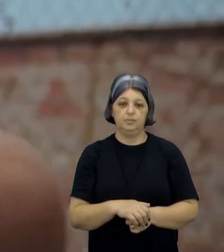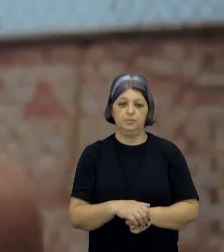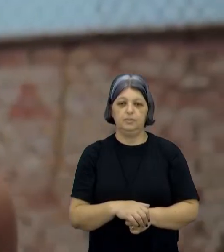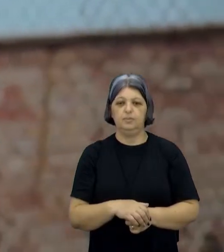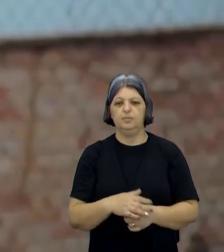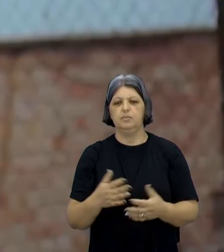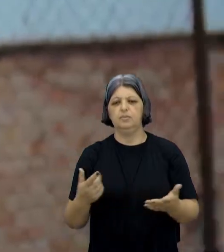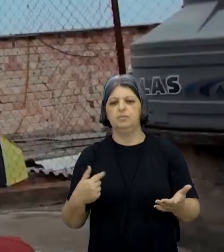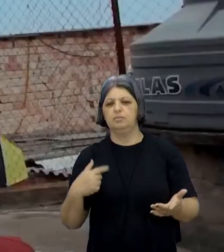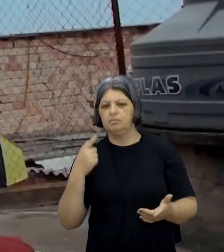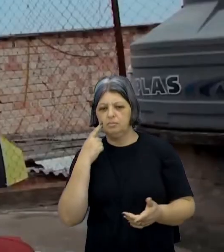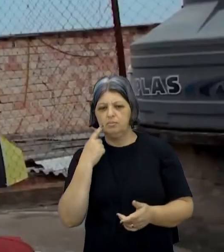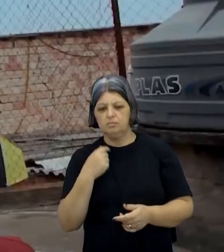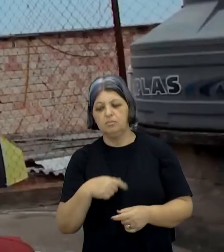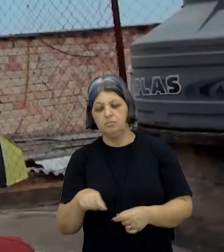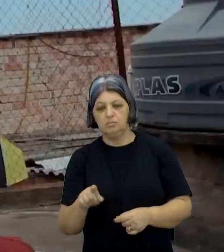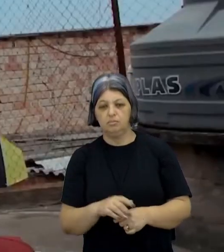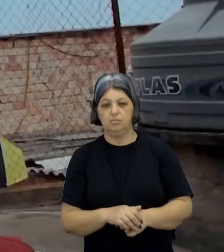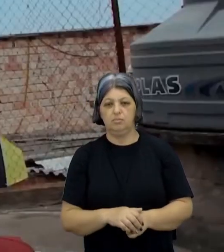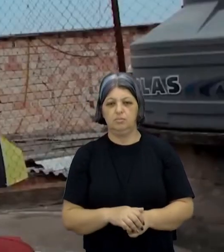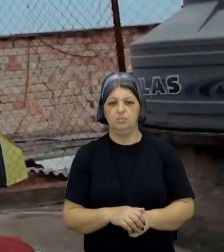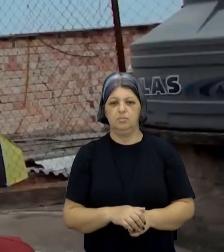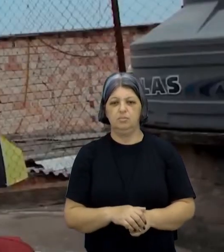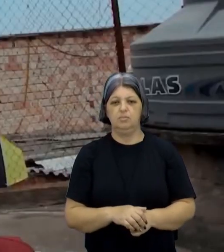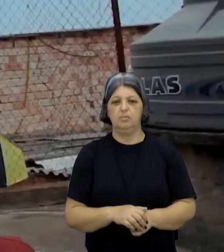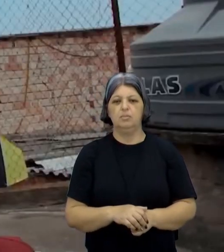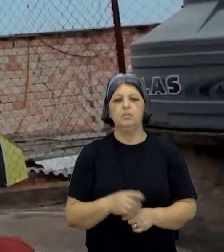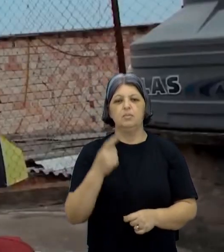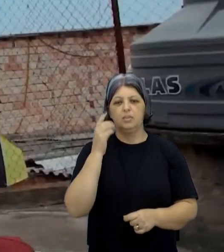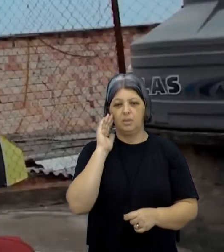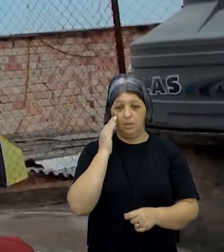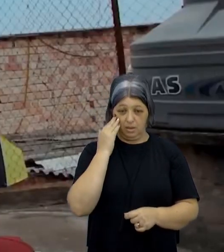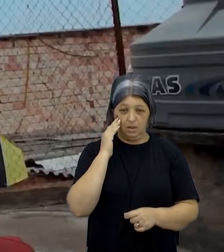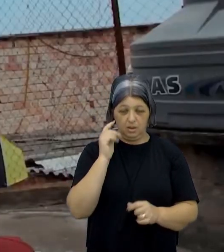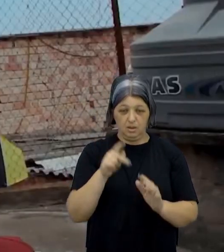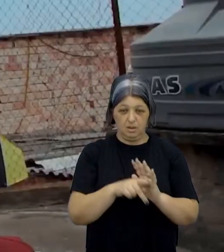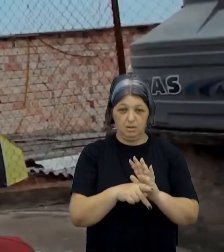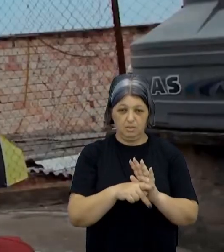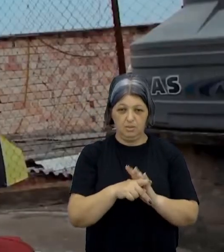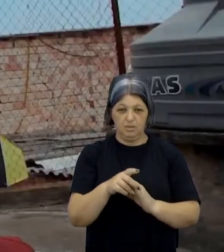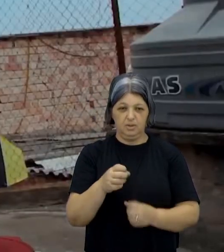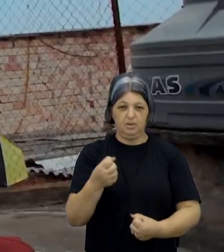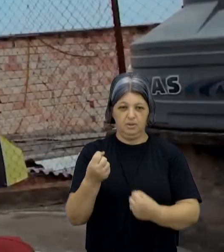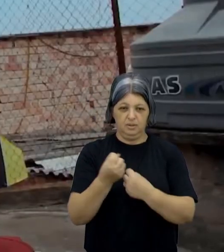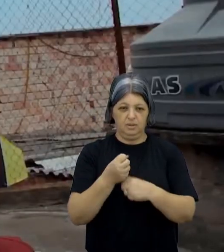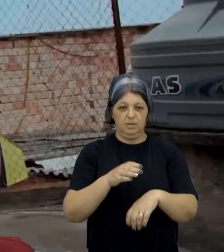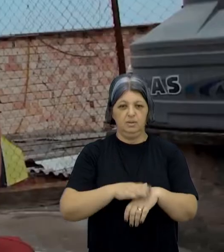E aí, Costela, encosta. Esse aí interpretou o Mano Brown eles fizeram